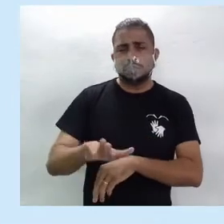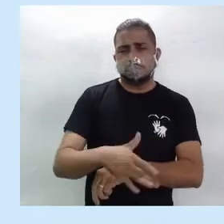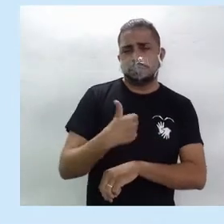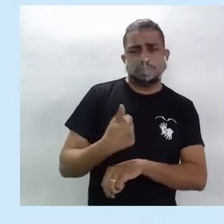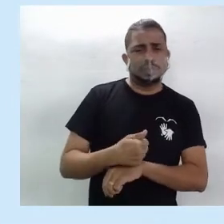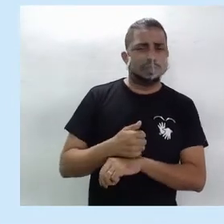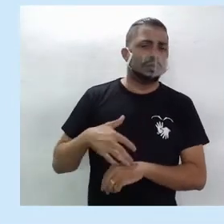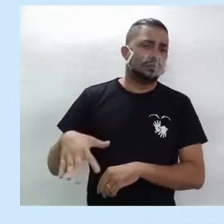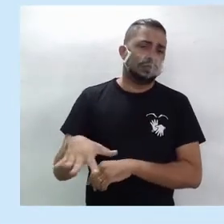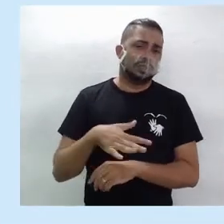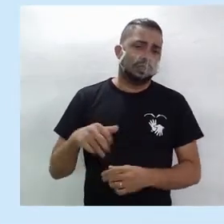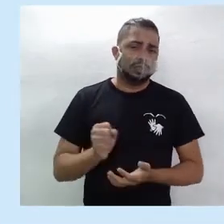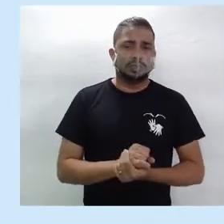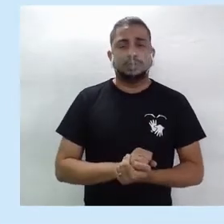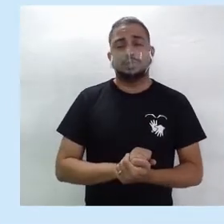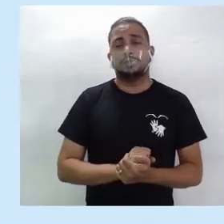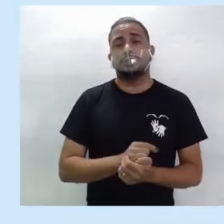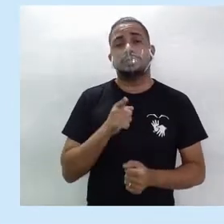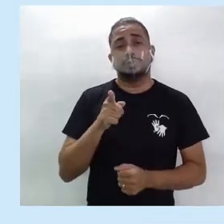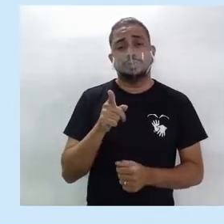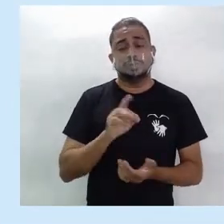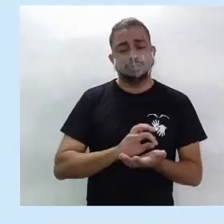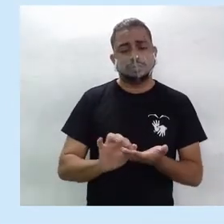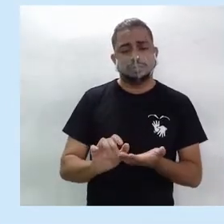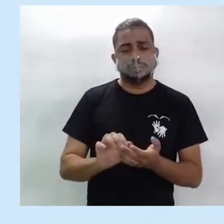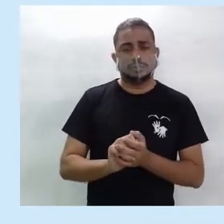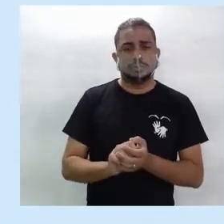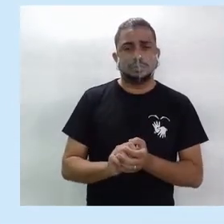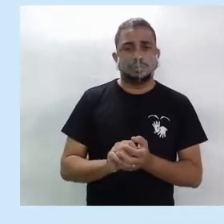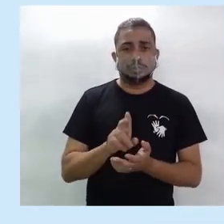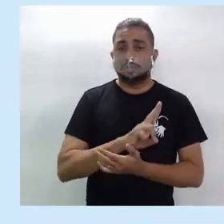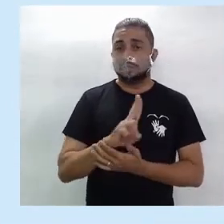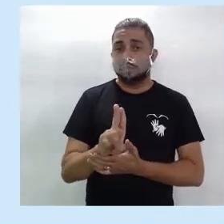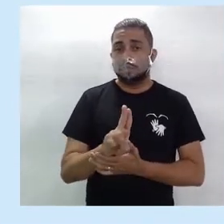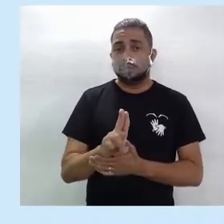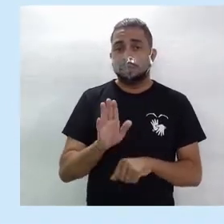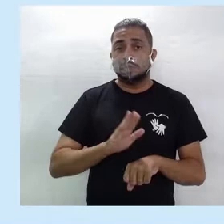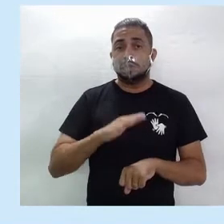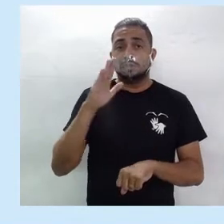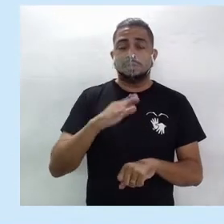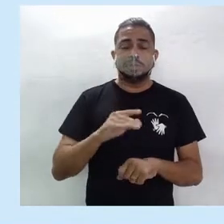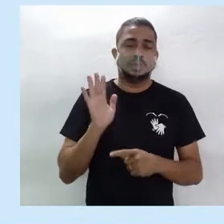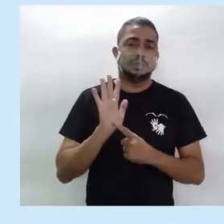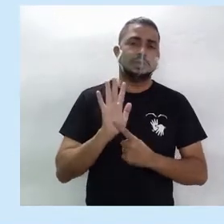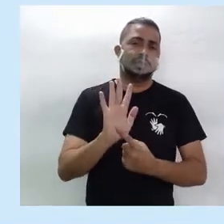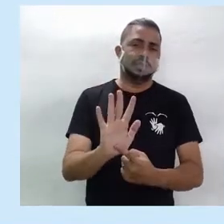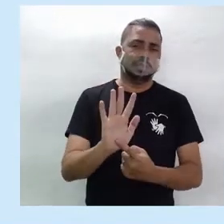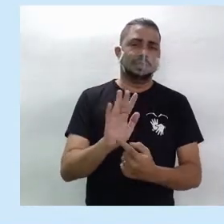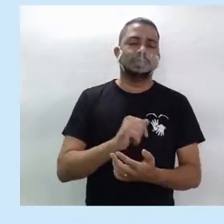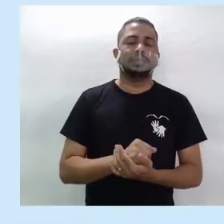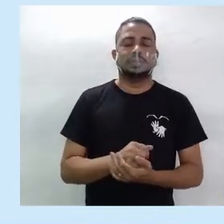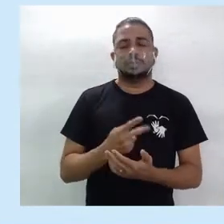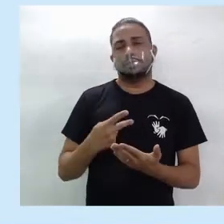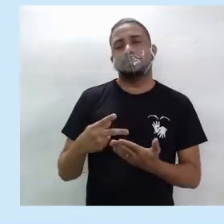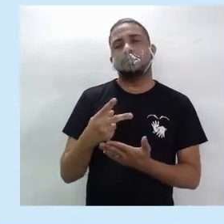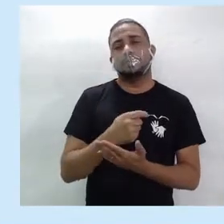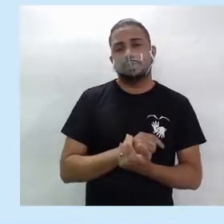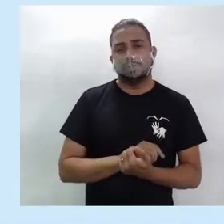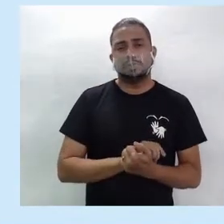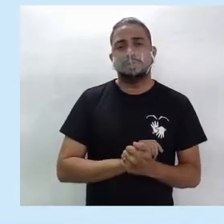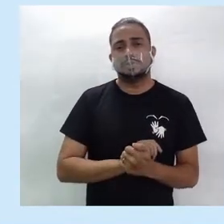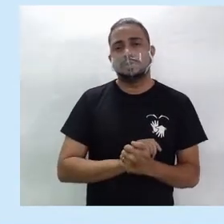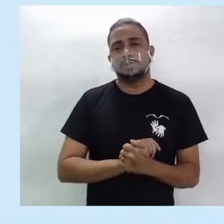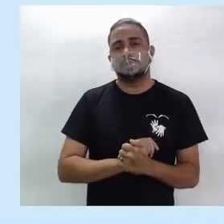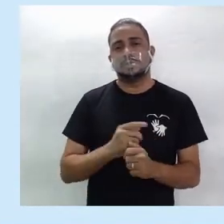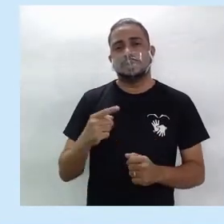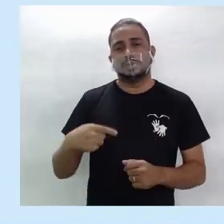algum ambiente, você digita o nome e automaticamente já aparece lá no mapinha, né, um rastro